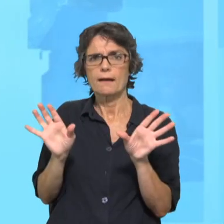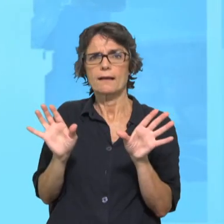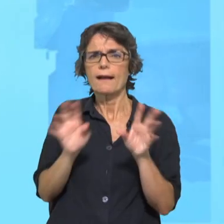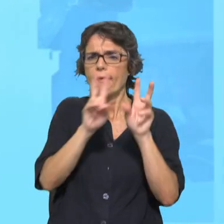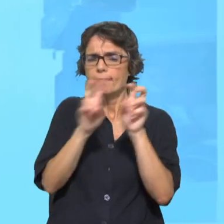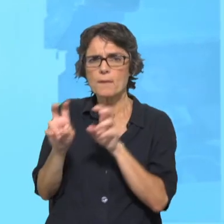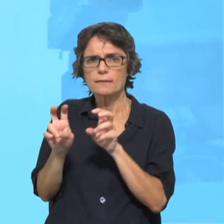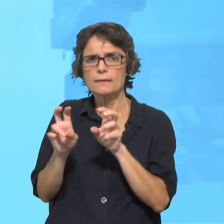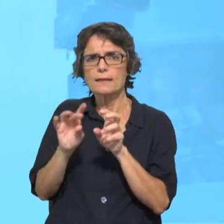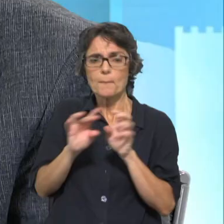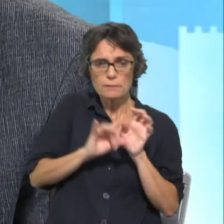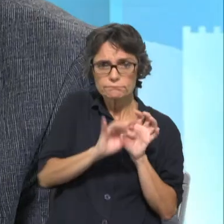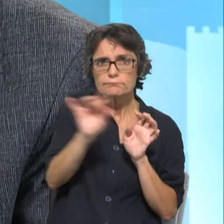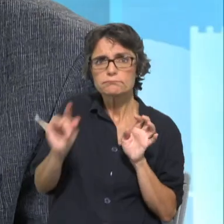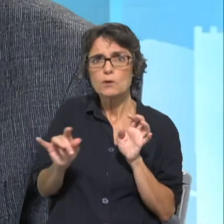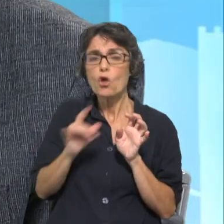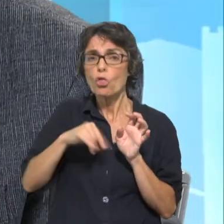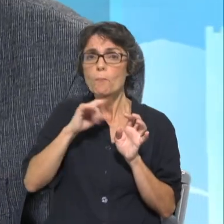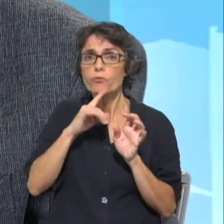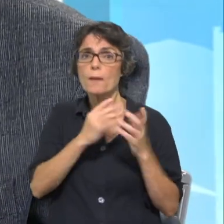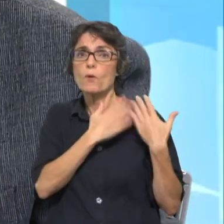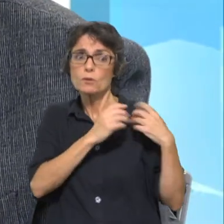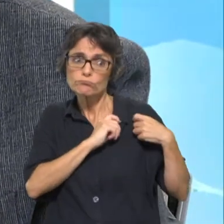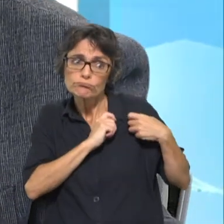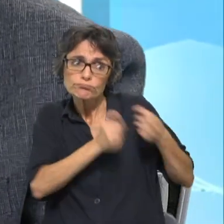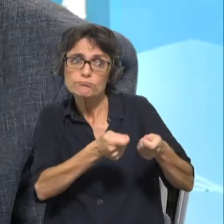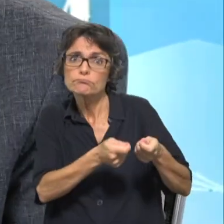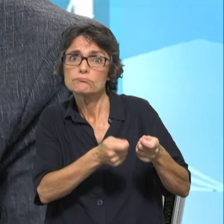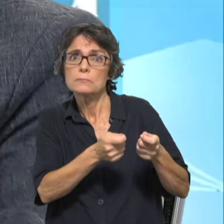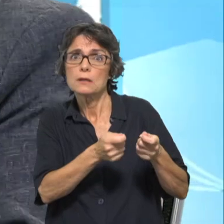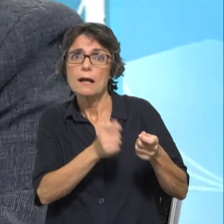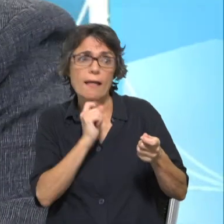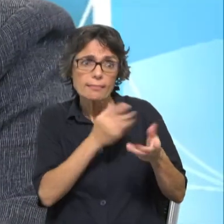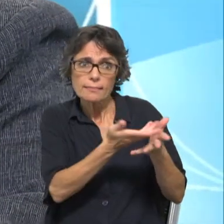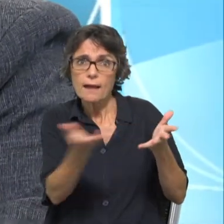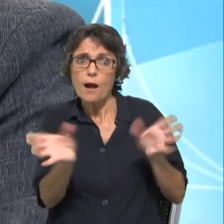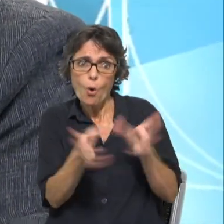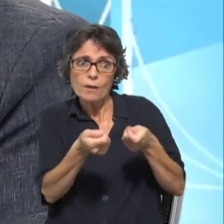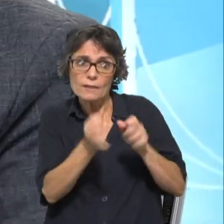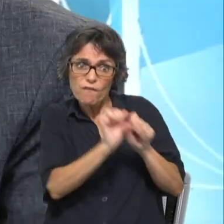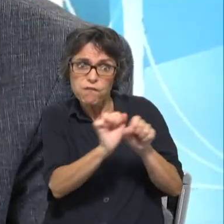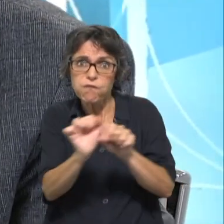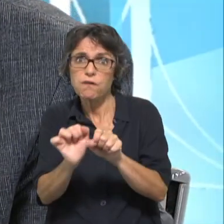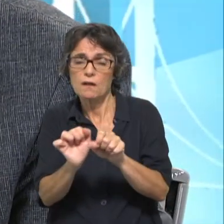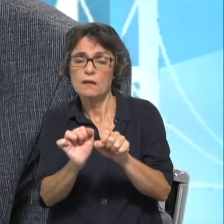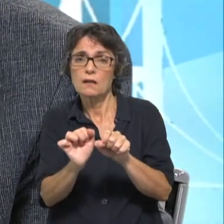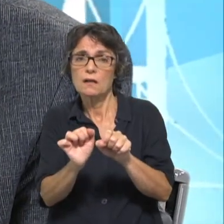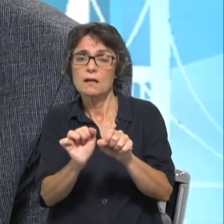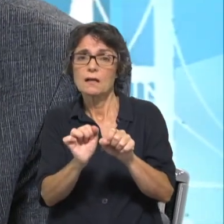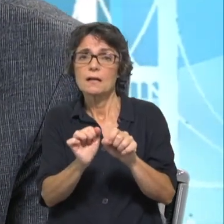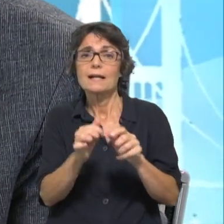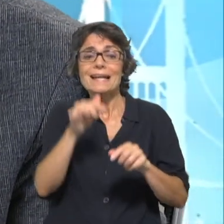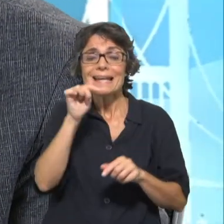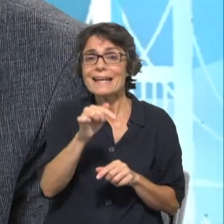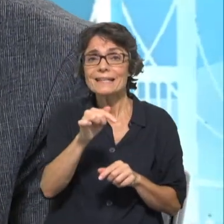áreas geográficas é possível confiar responsabilidades ao episcopado e a organismos episcopais, até supranacionais, que não